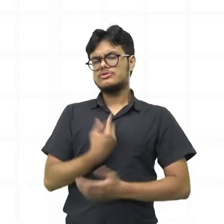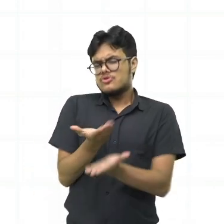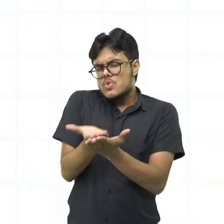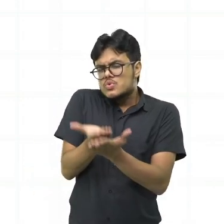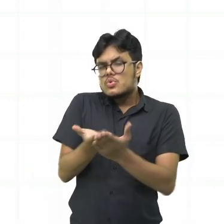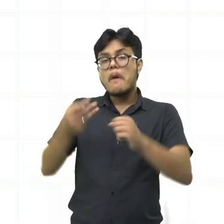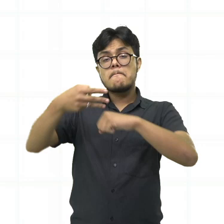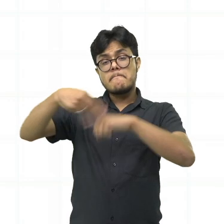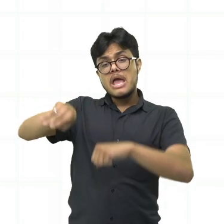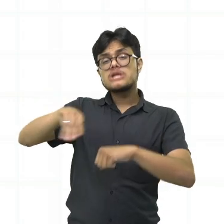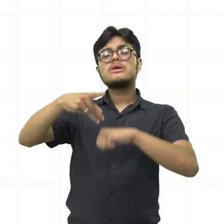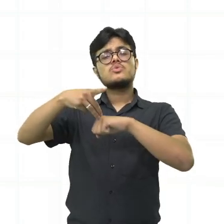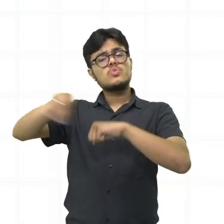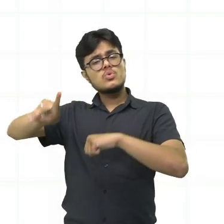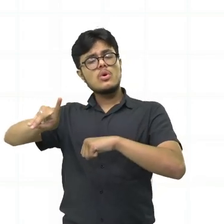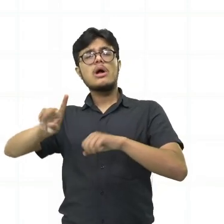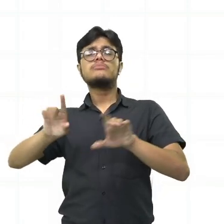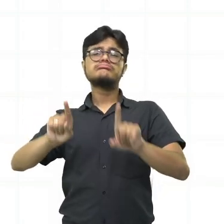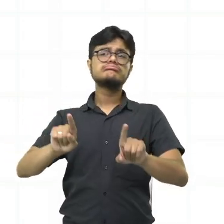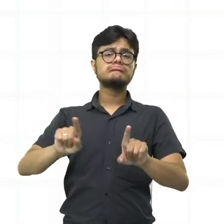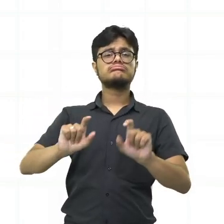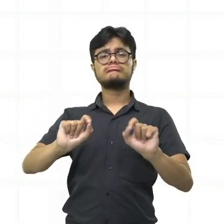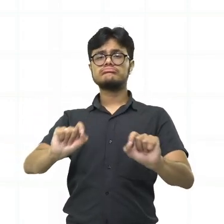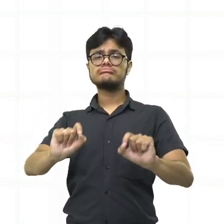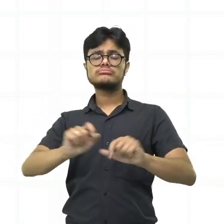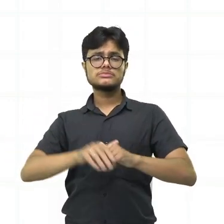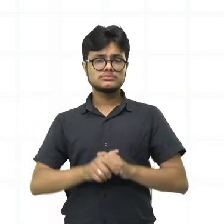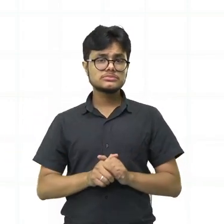quando nós fazemos um doutorado,